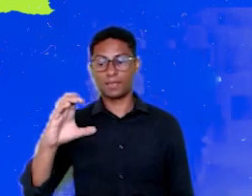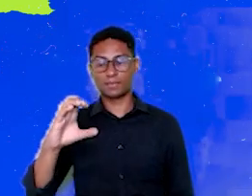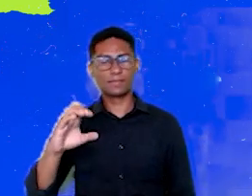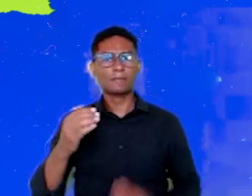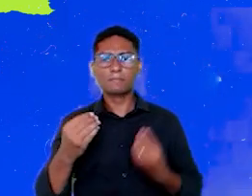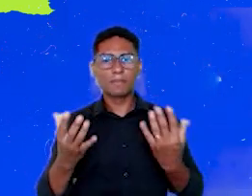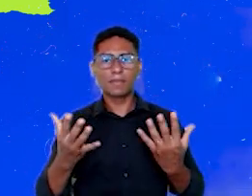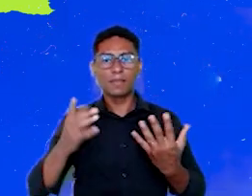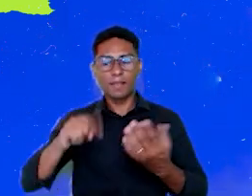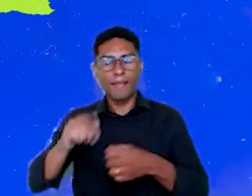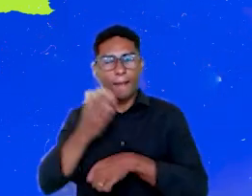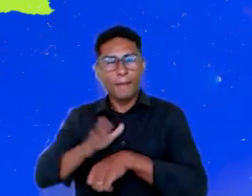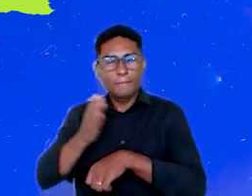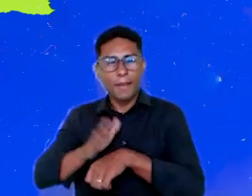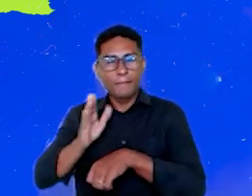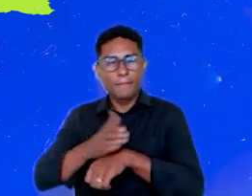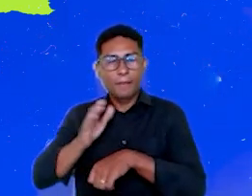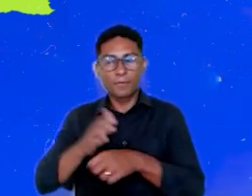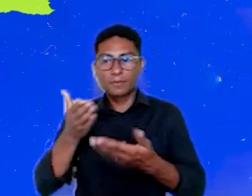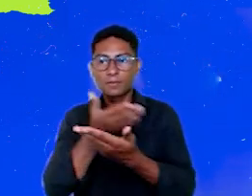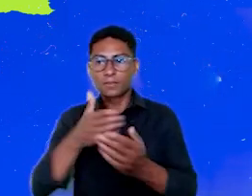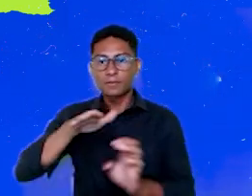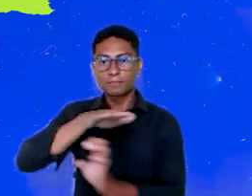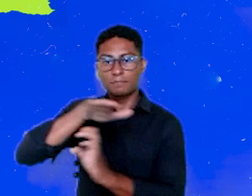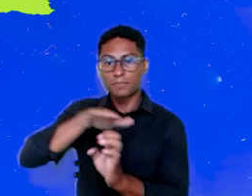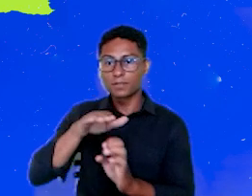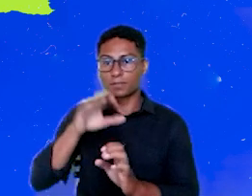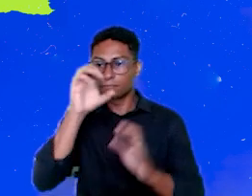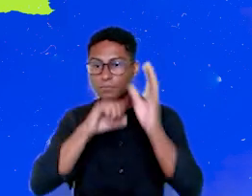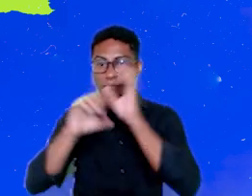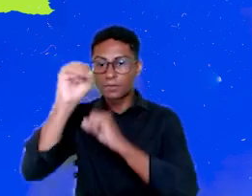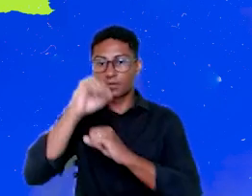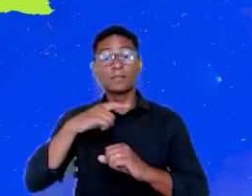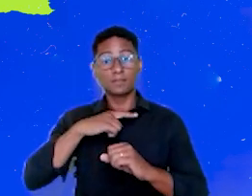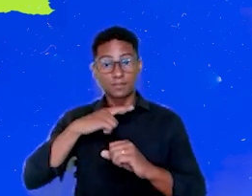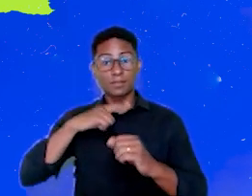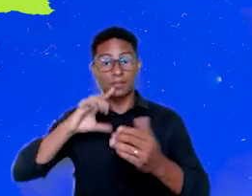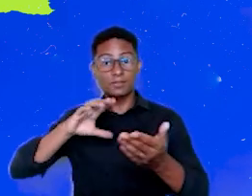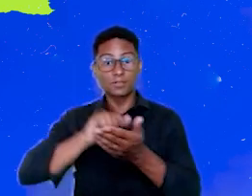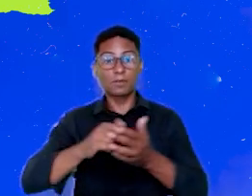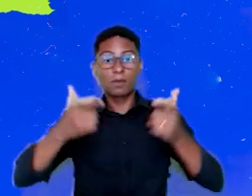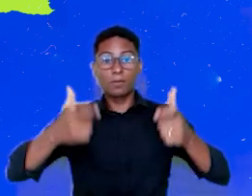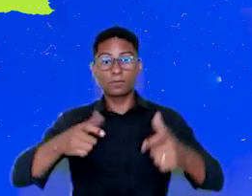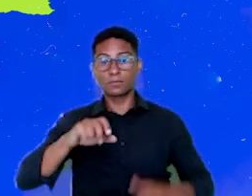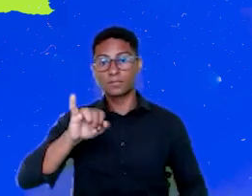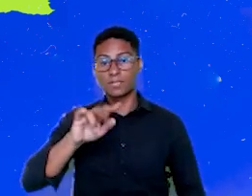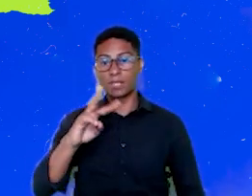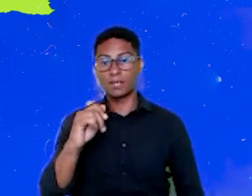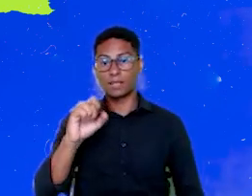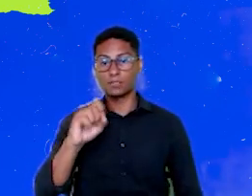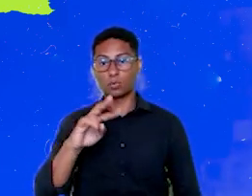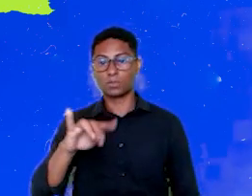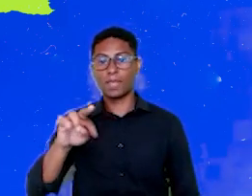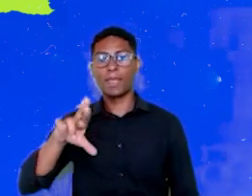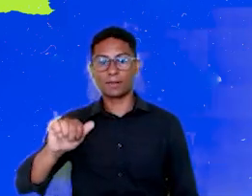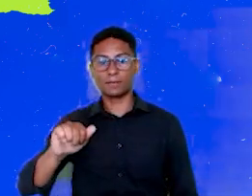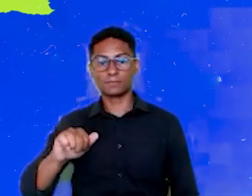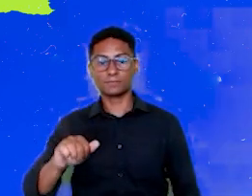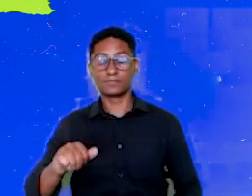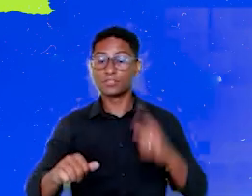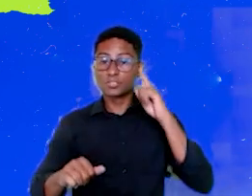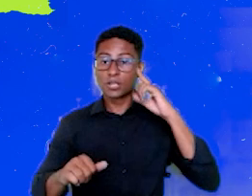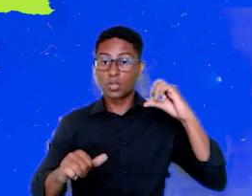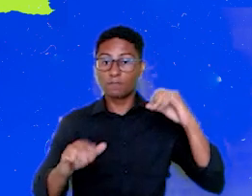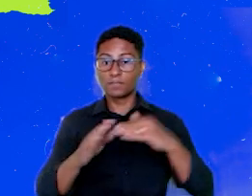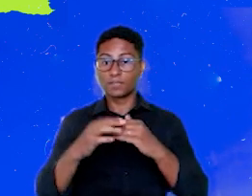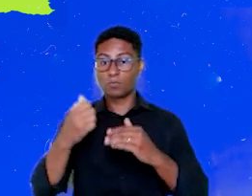comportamentos empreendedores, está com inscrições abertas em Ilha Solteira. A turma será de 9 a 14 de dezembro e as inscrições